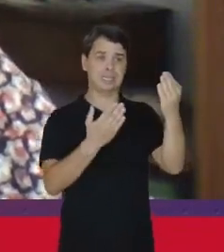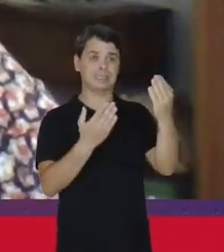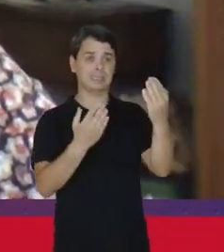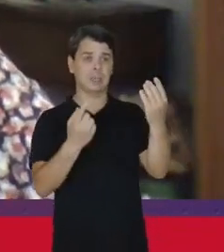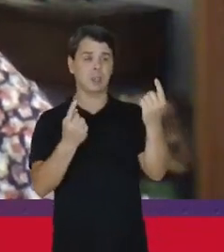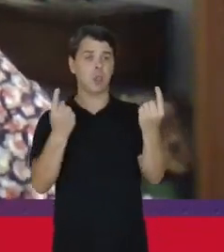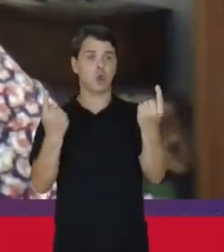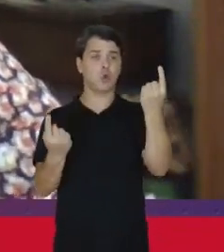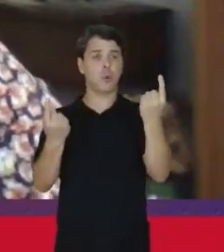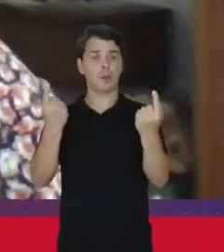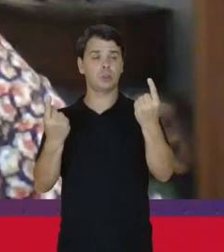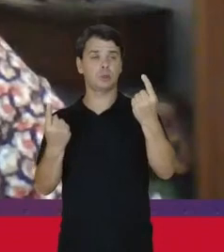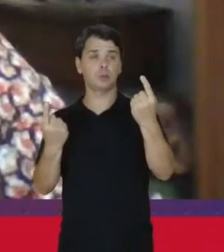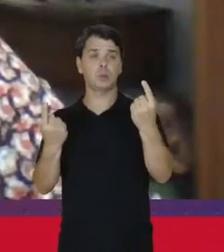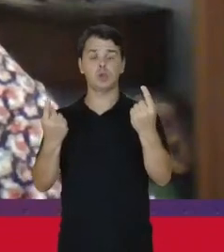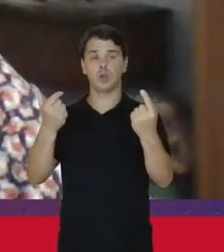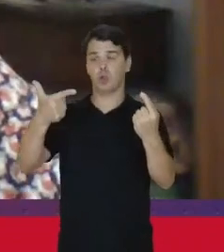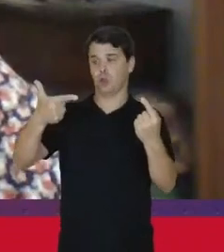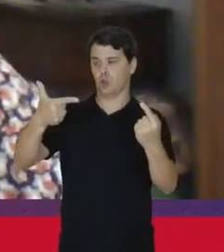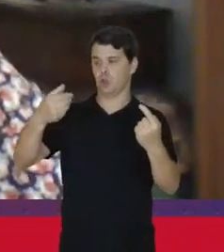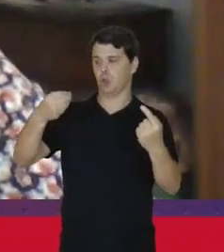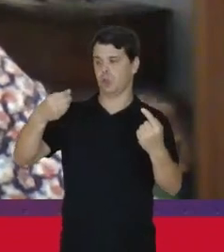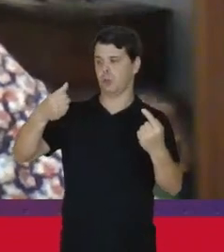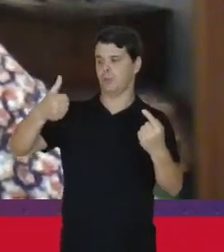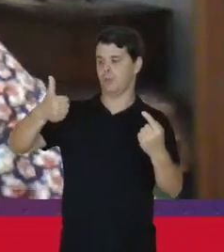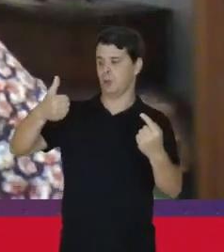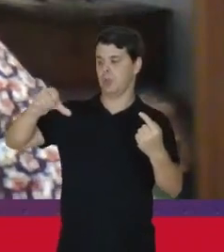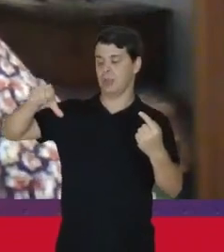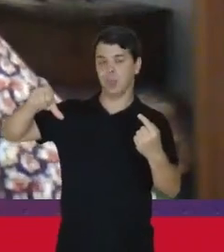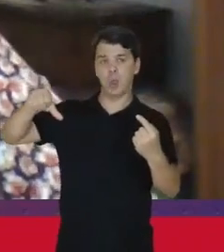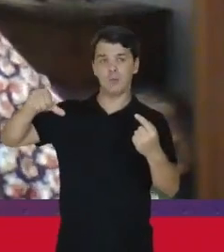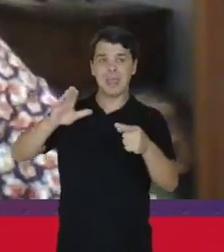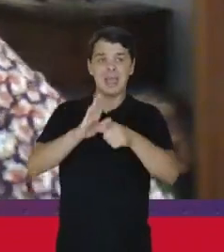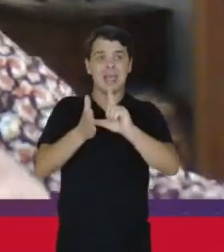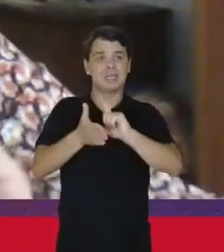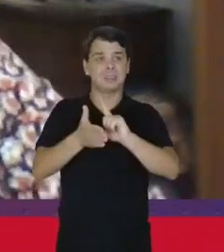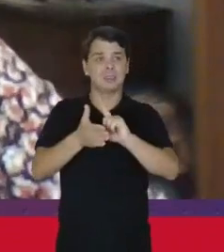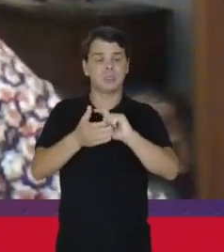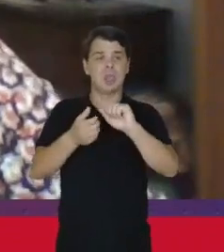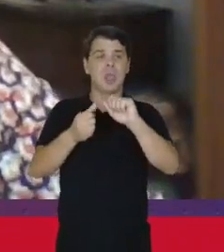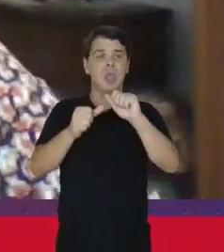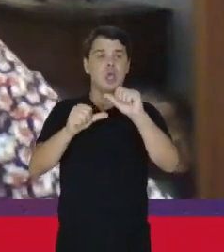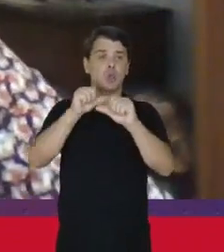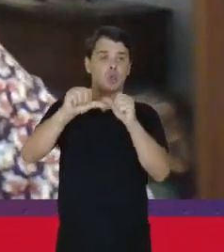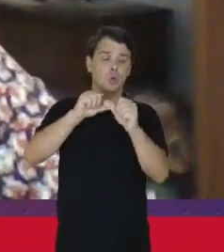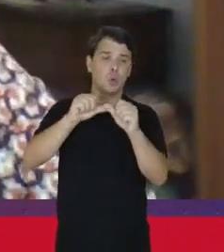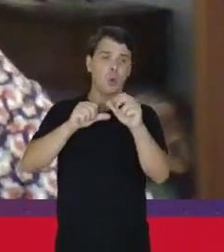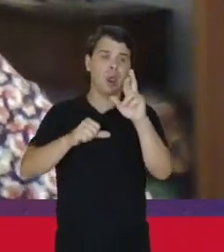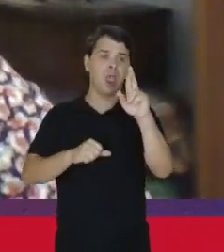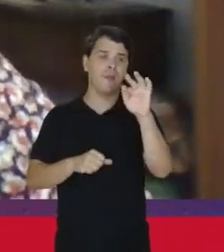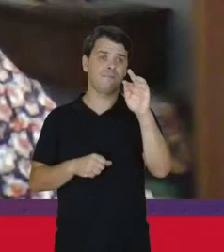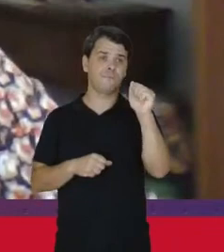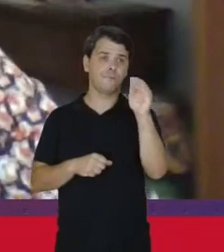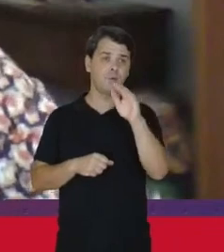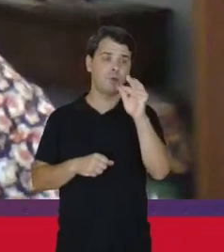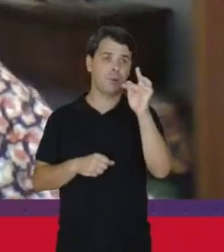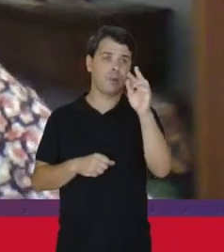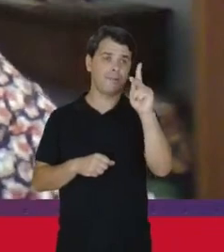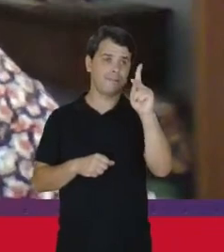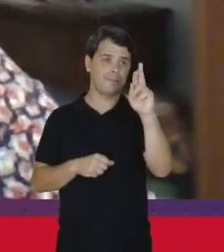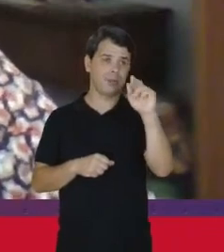com 2019, antes da reforma da Previdência, em que os benefícios pagos